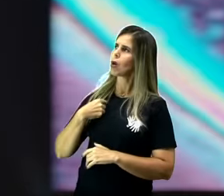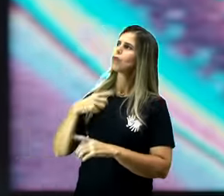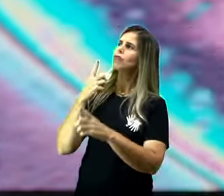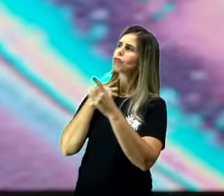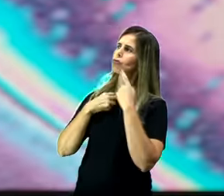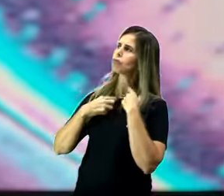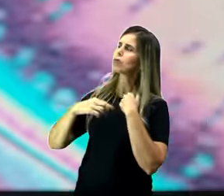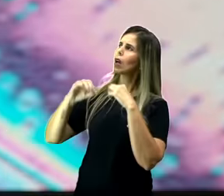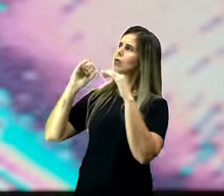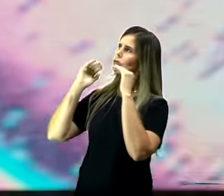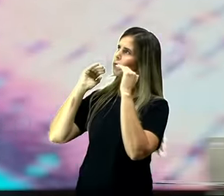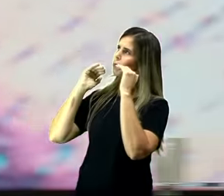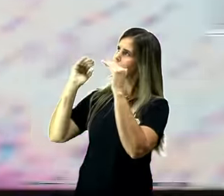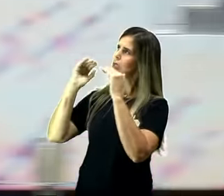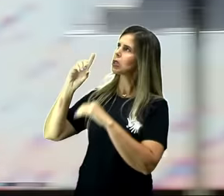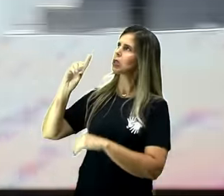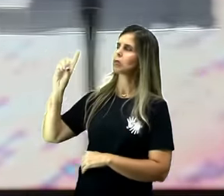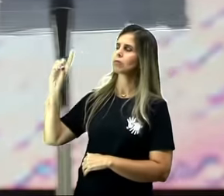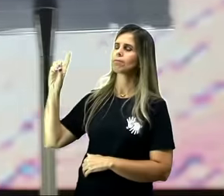aí.